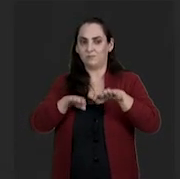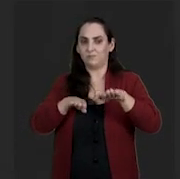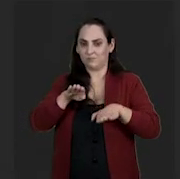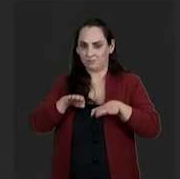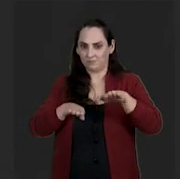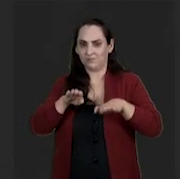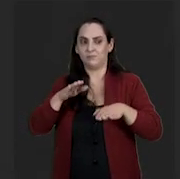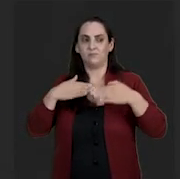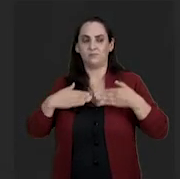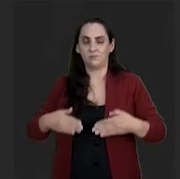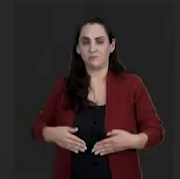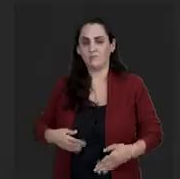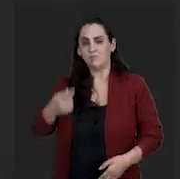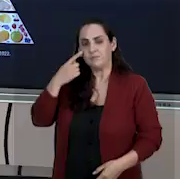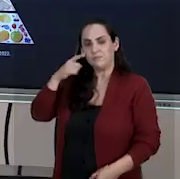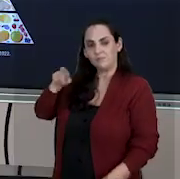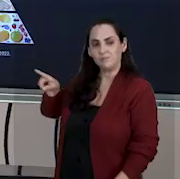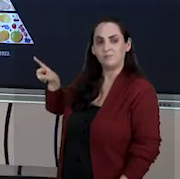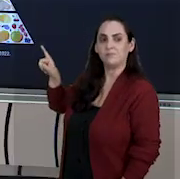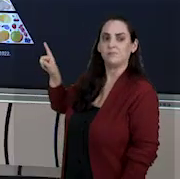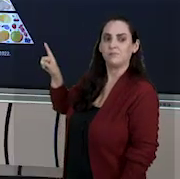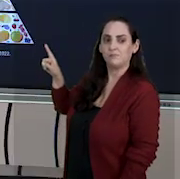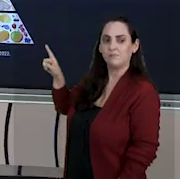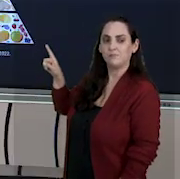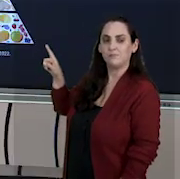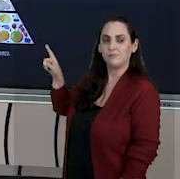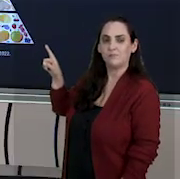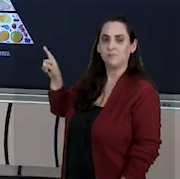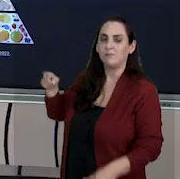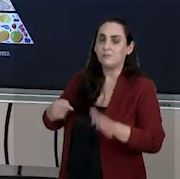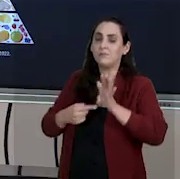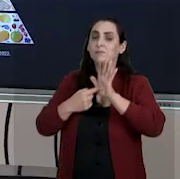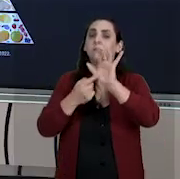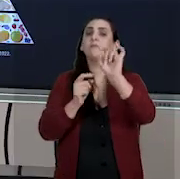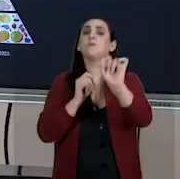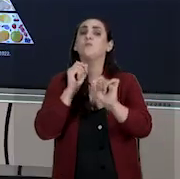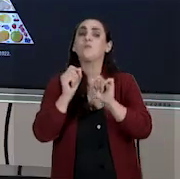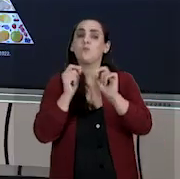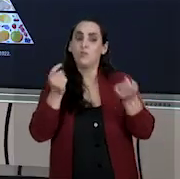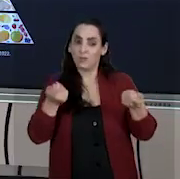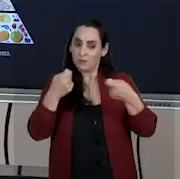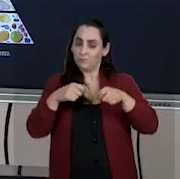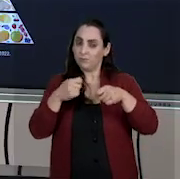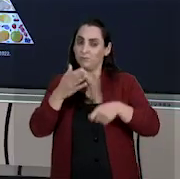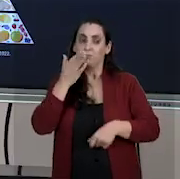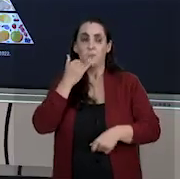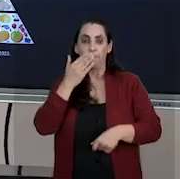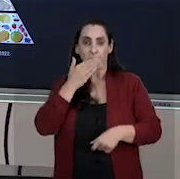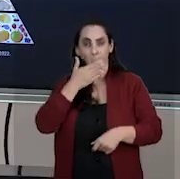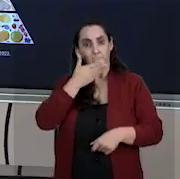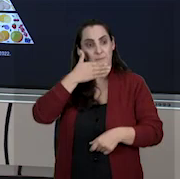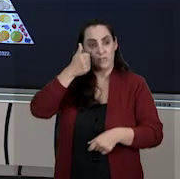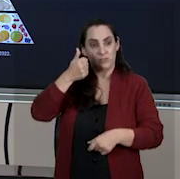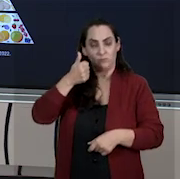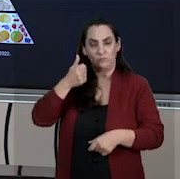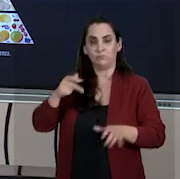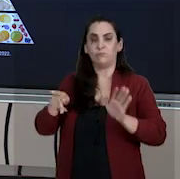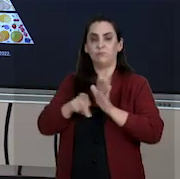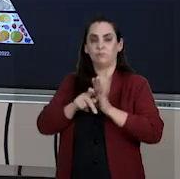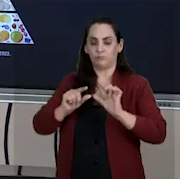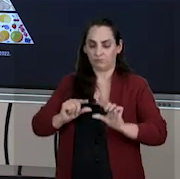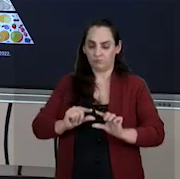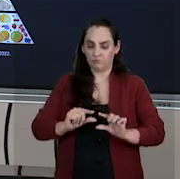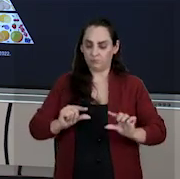uma pirâmide que mostra para a gente o que a gente precisa comer, o que é ideal, né? Então, na base dela, nós vamos